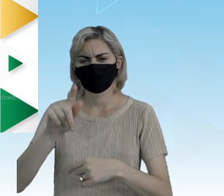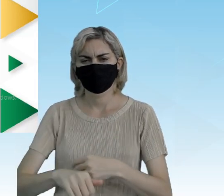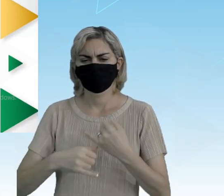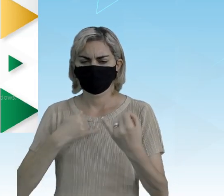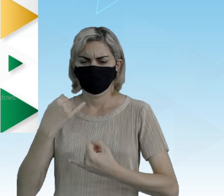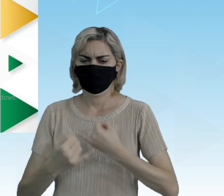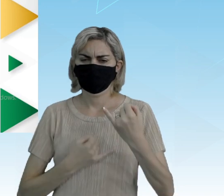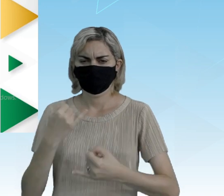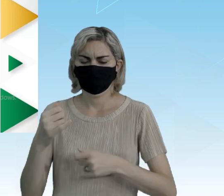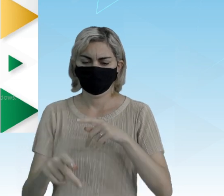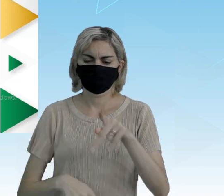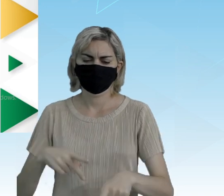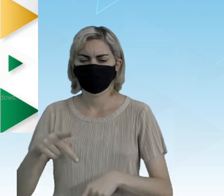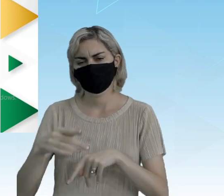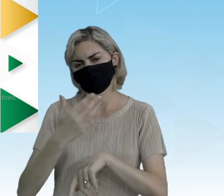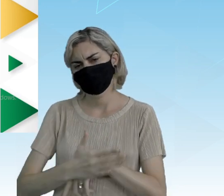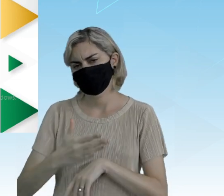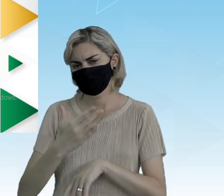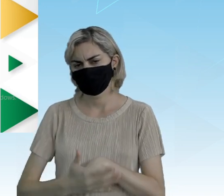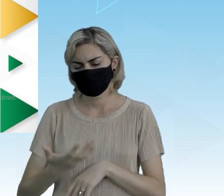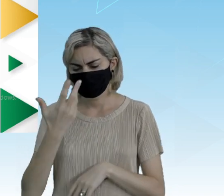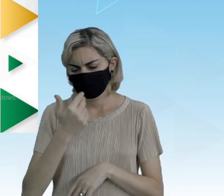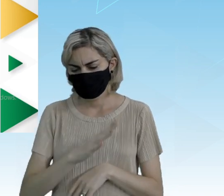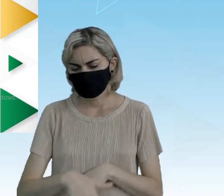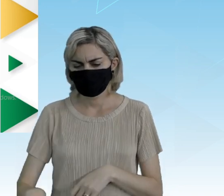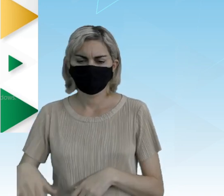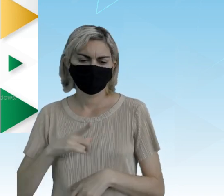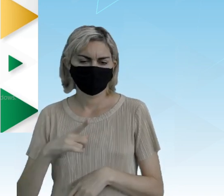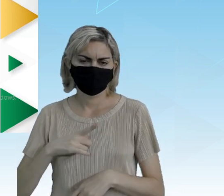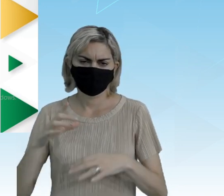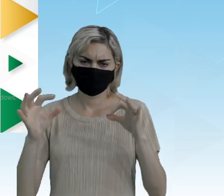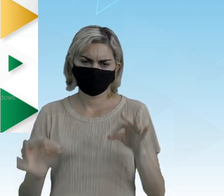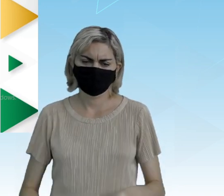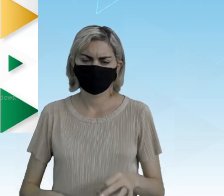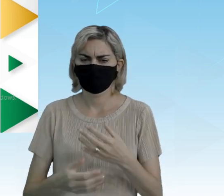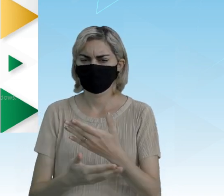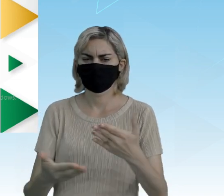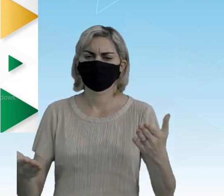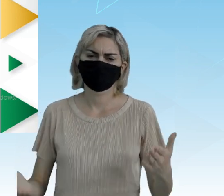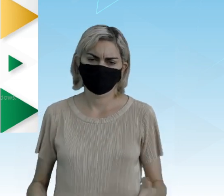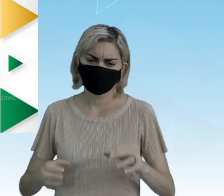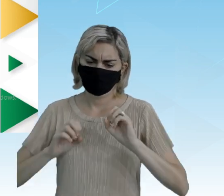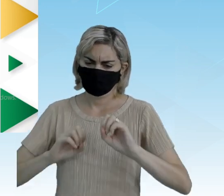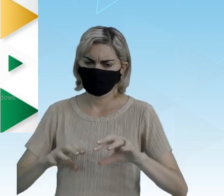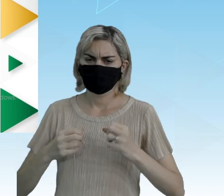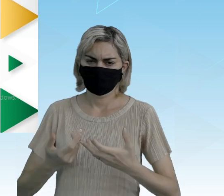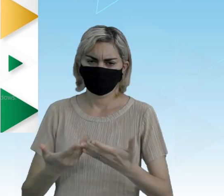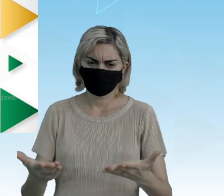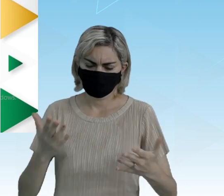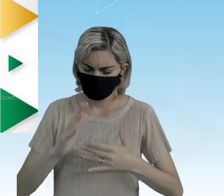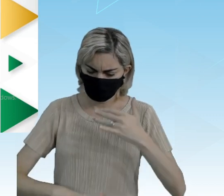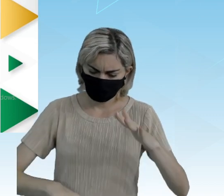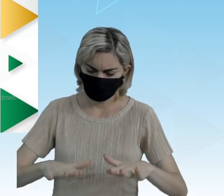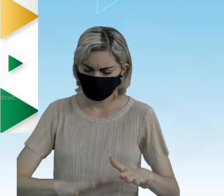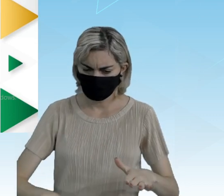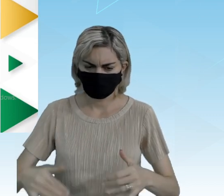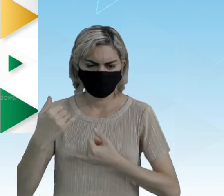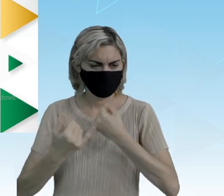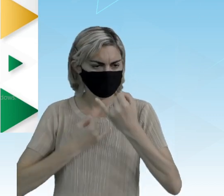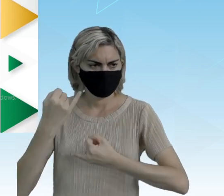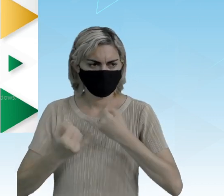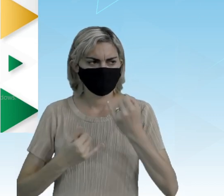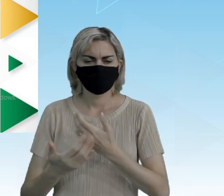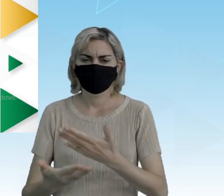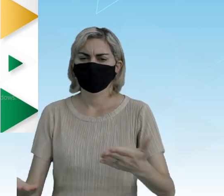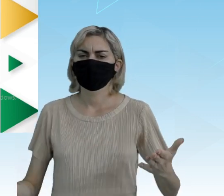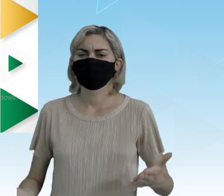brincadeiras populares que eles praticavam na infância. Eu tenho certeza que eles vão estar assim de brincadeiras, pode ser até igual a que vocês fazem